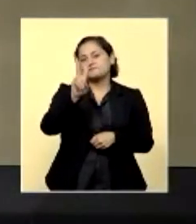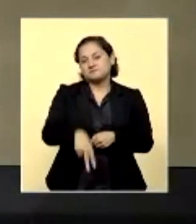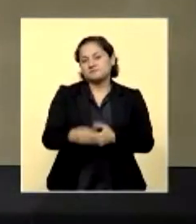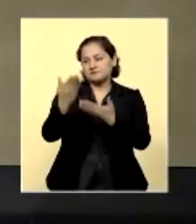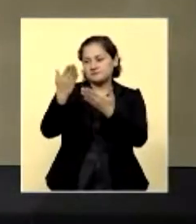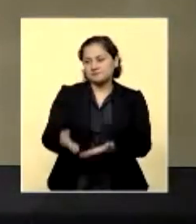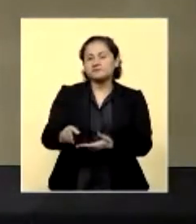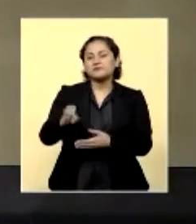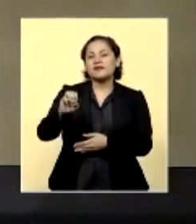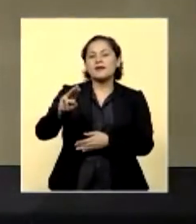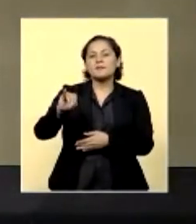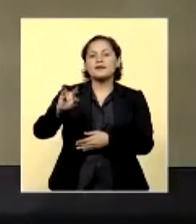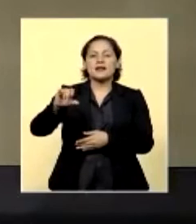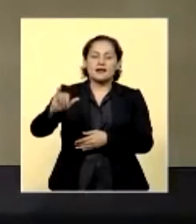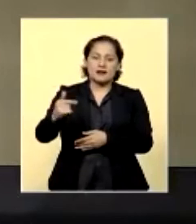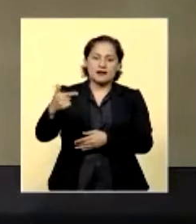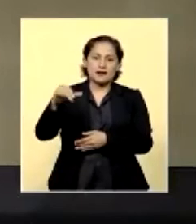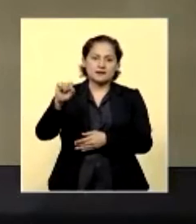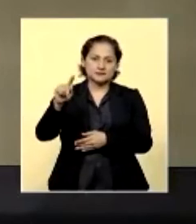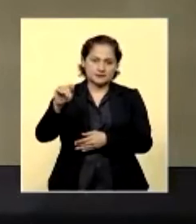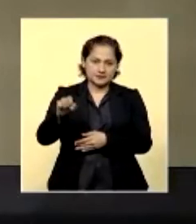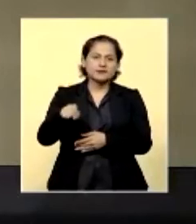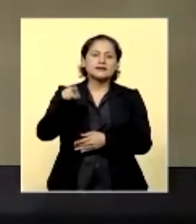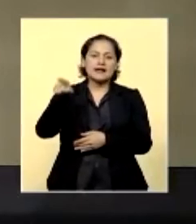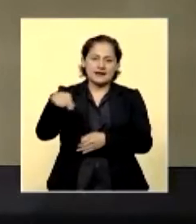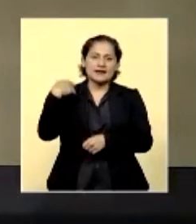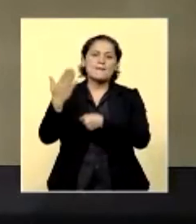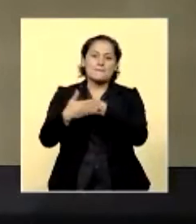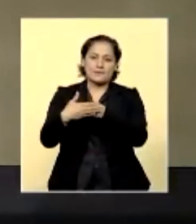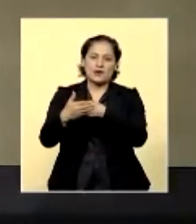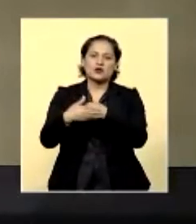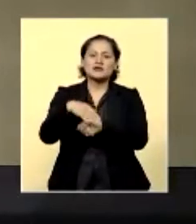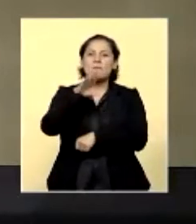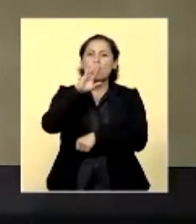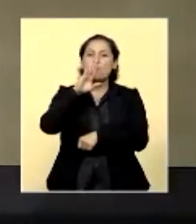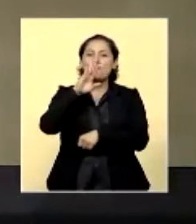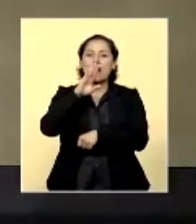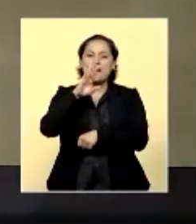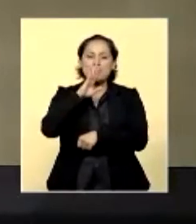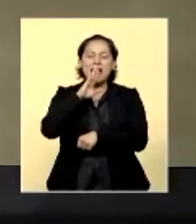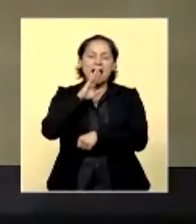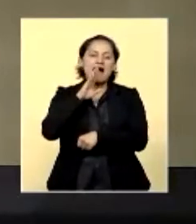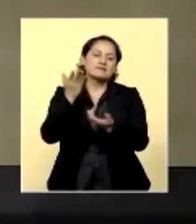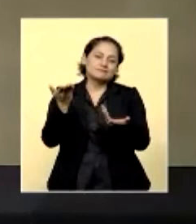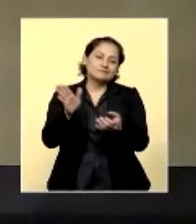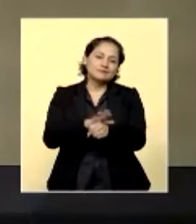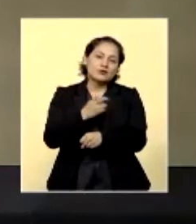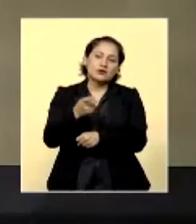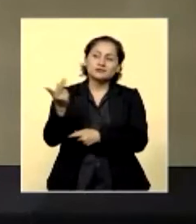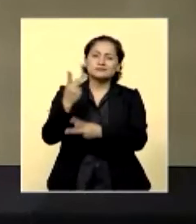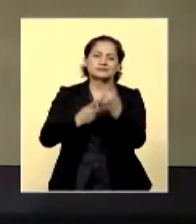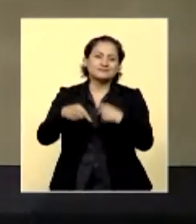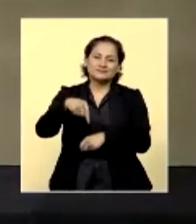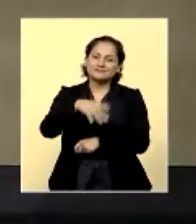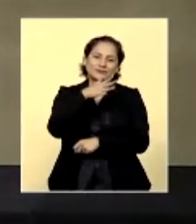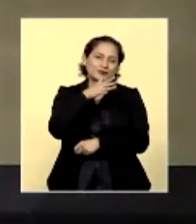Emily Gaskin. Em breve será mãe pela primeira vez. Que pronto será madre por primeira vez. Por isso não pôde estar aqui. E por isso não pôde estar aqui conosco.